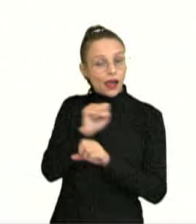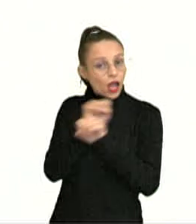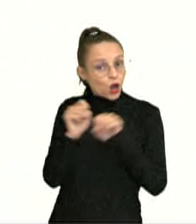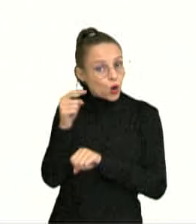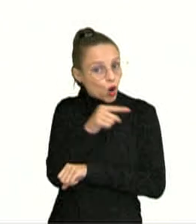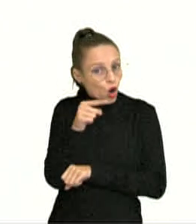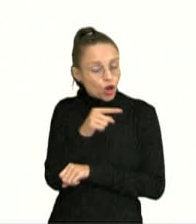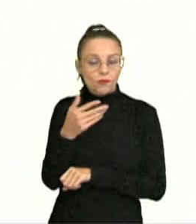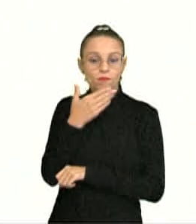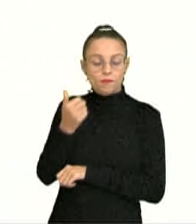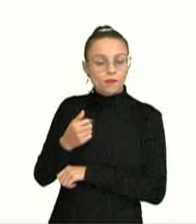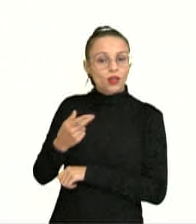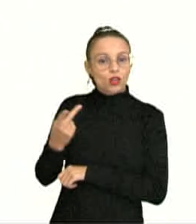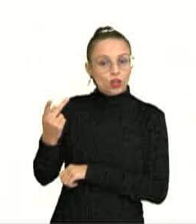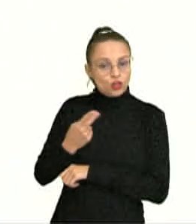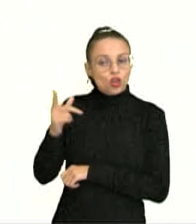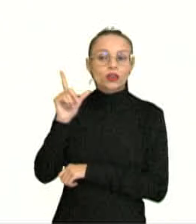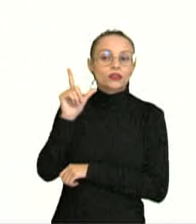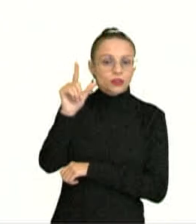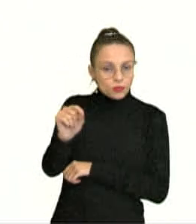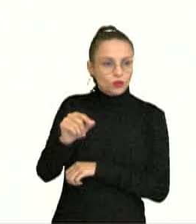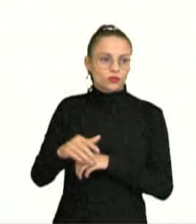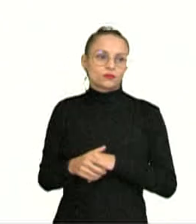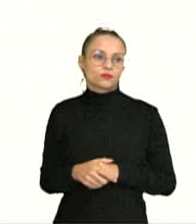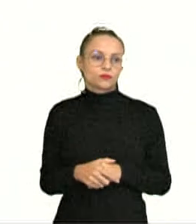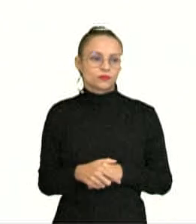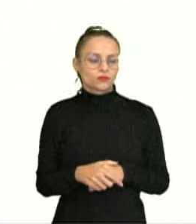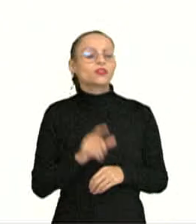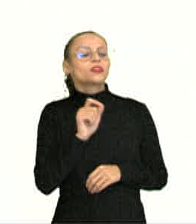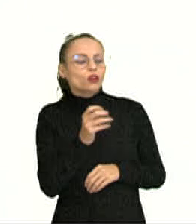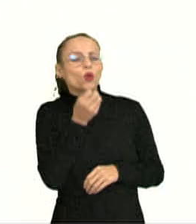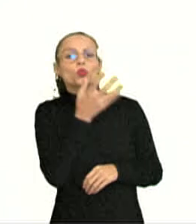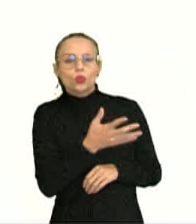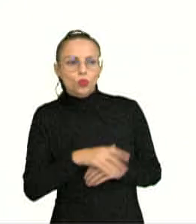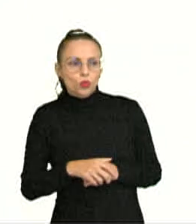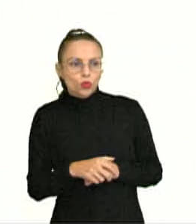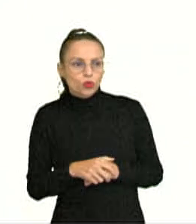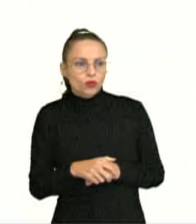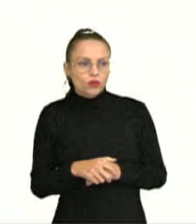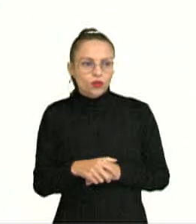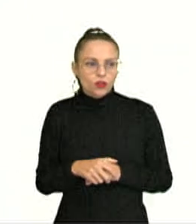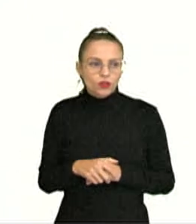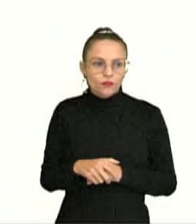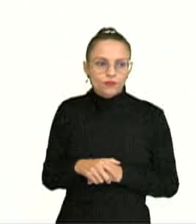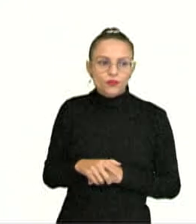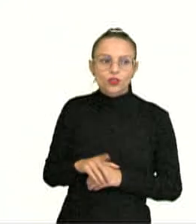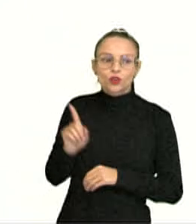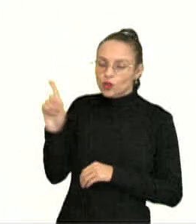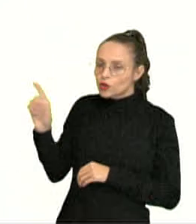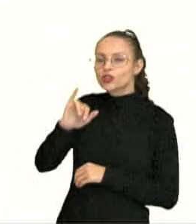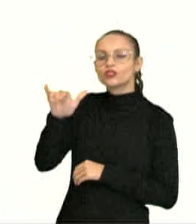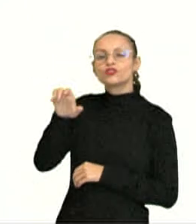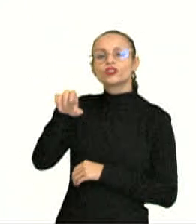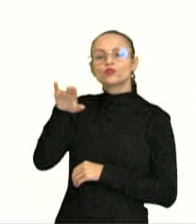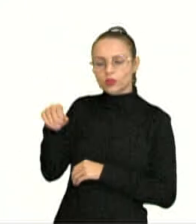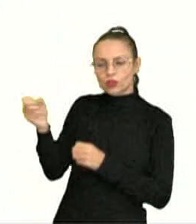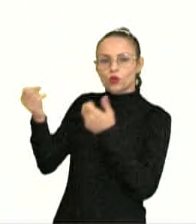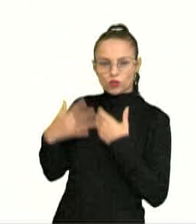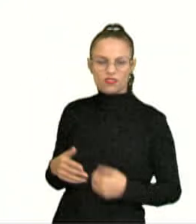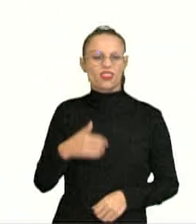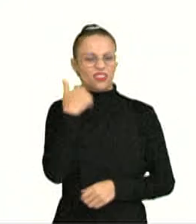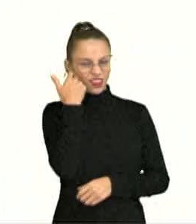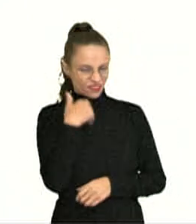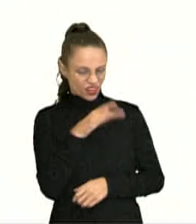daqui a pouco. É melhor a gente ir indo. Quem te contou? Foi o jesuíno? Pronto.